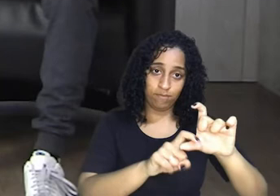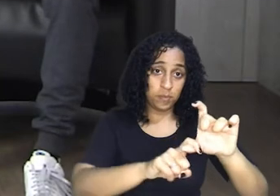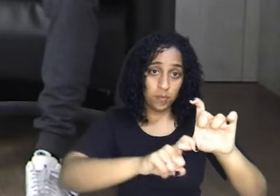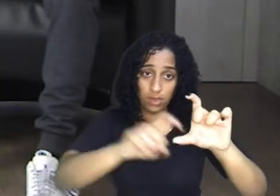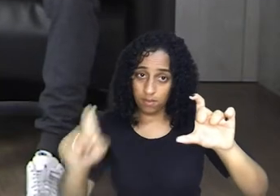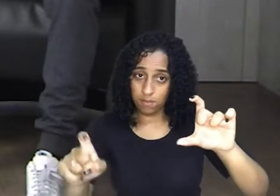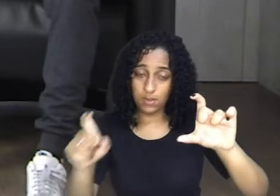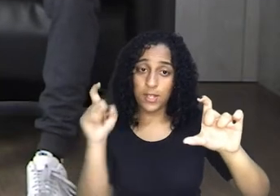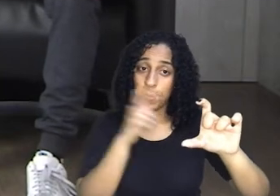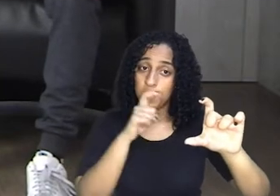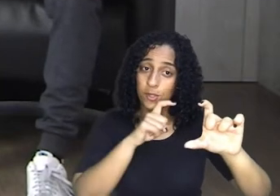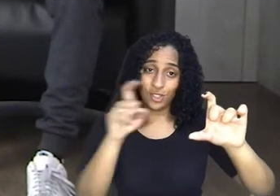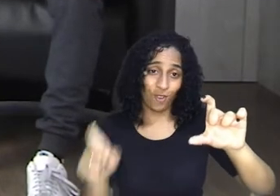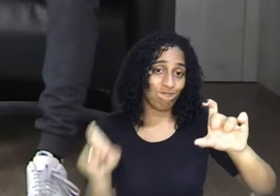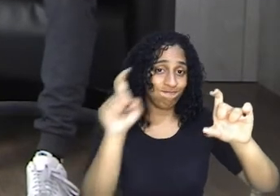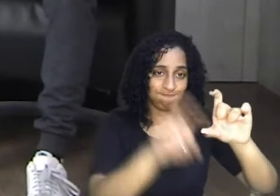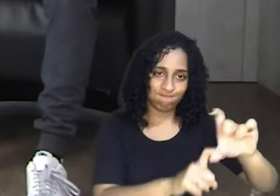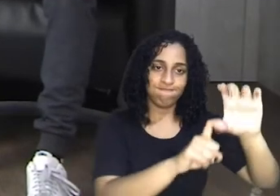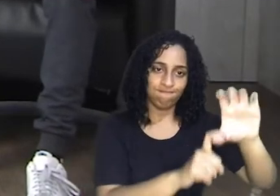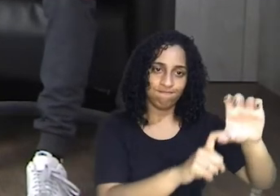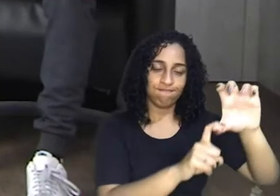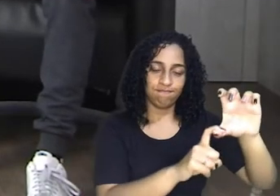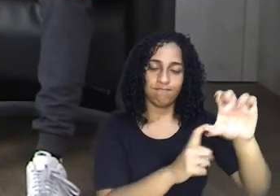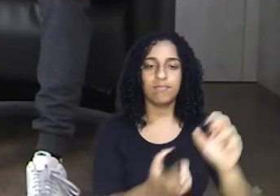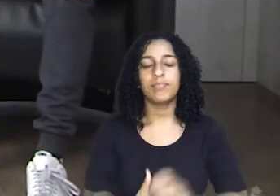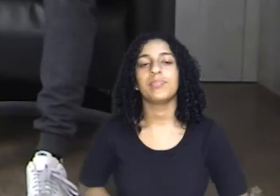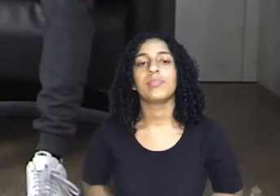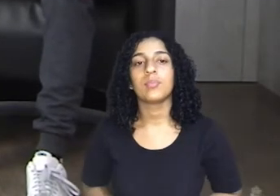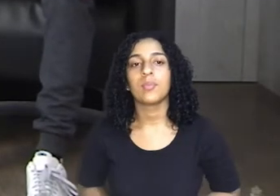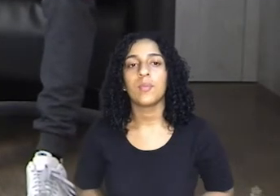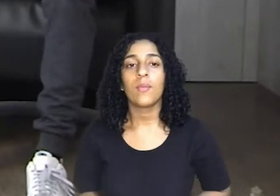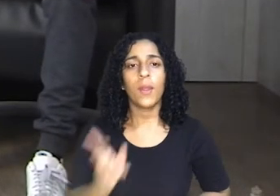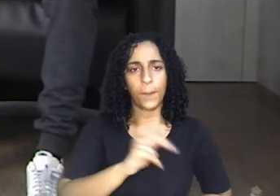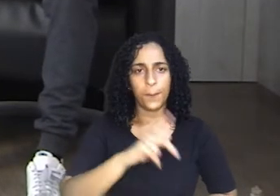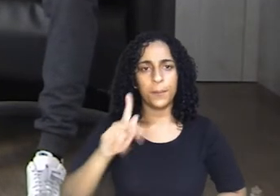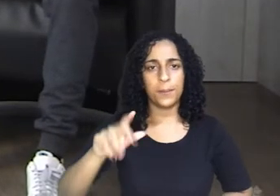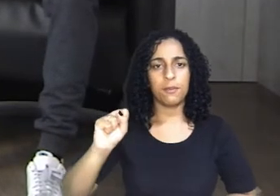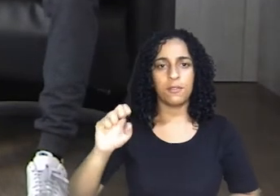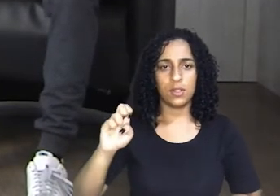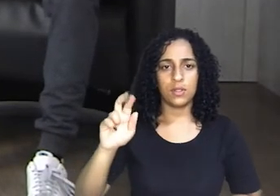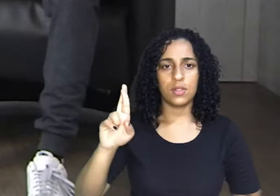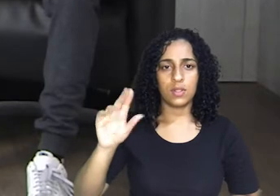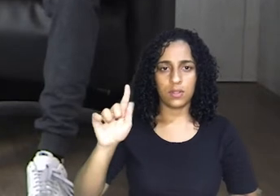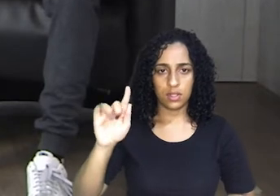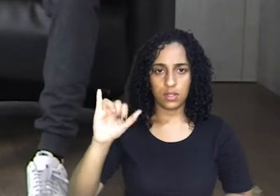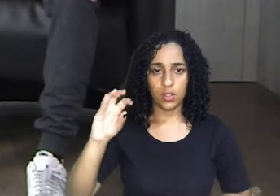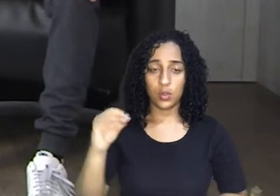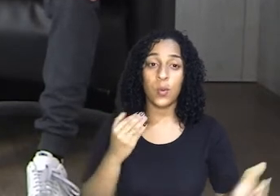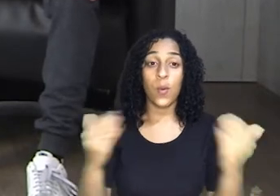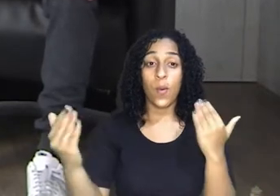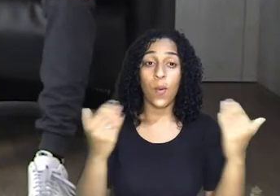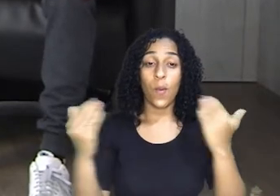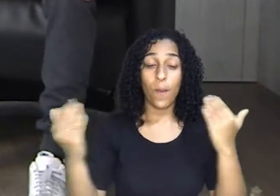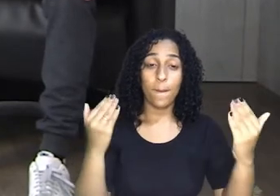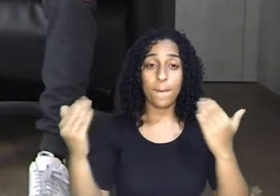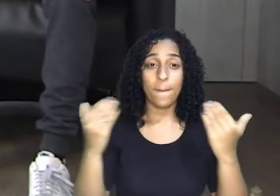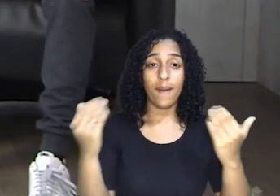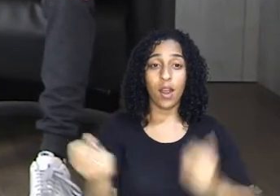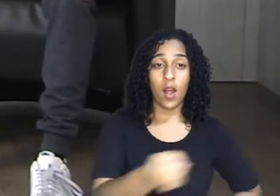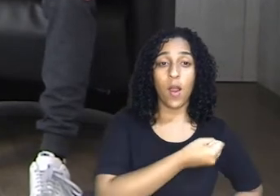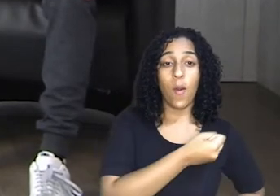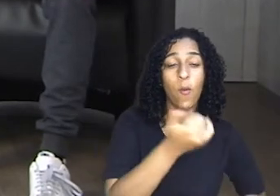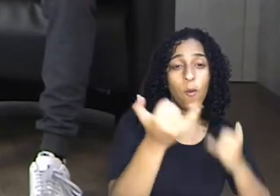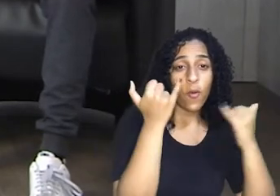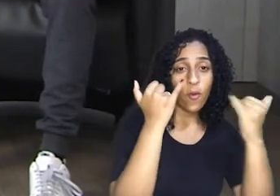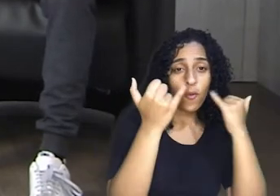ir na na reportagem o professor Sérgio ele compara né o valor desses dados com o